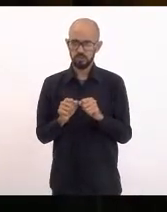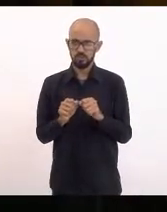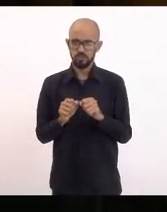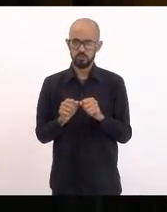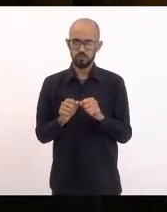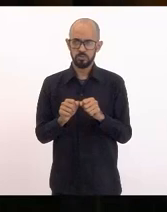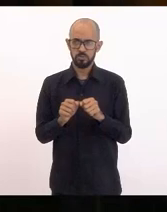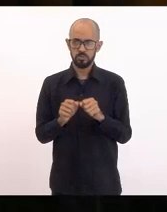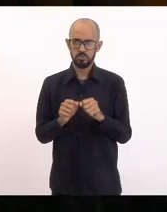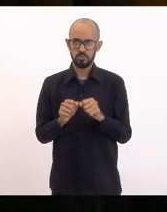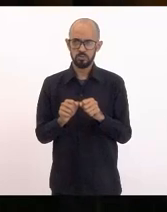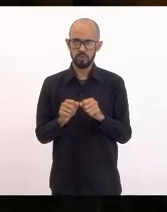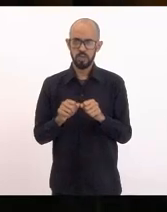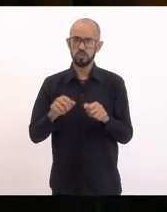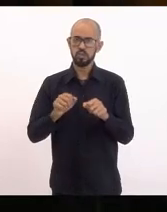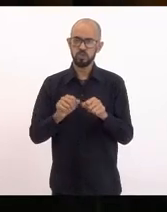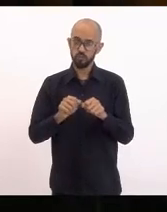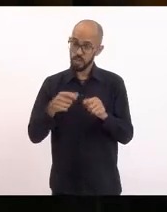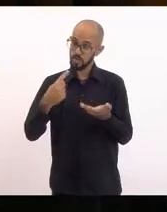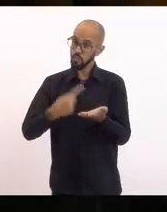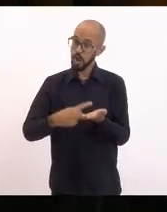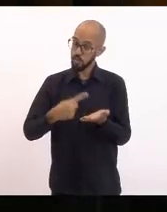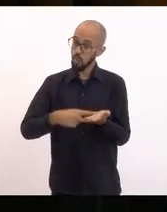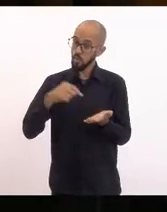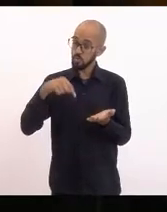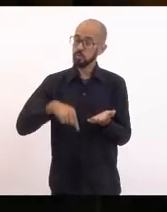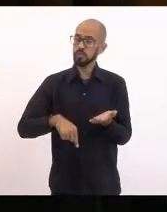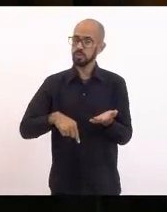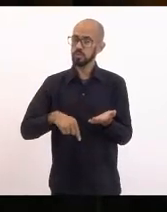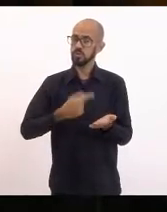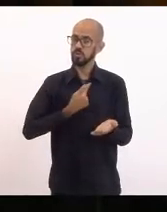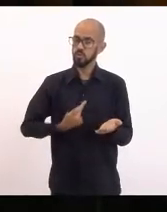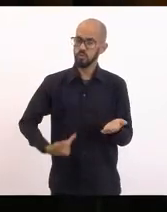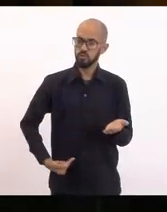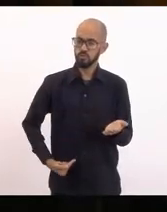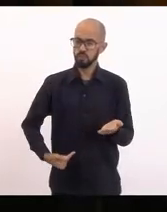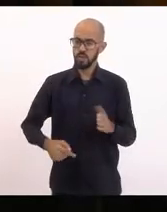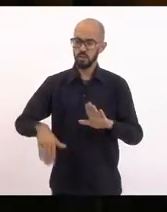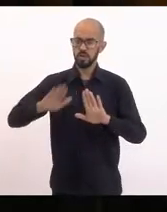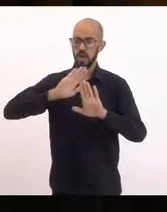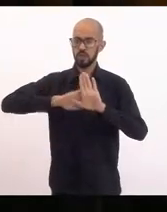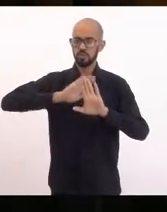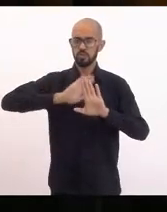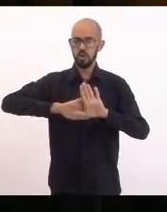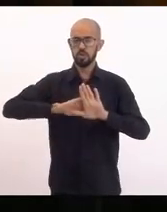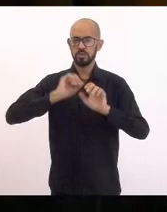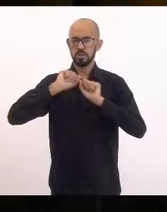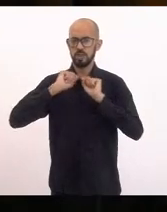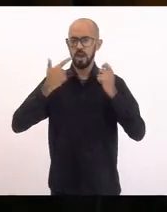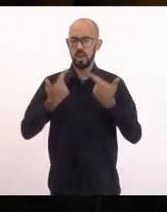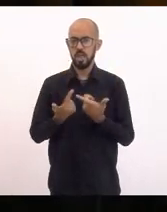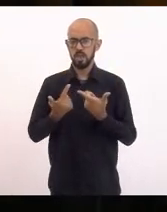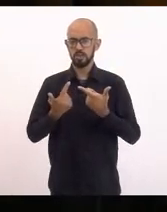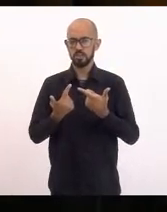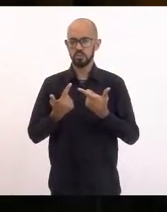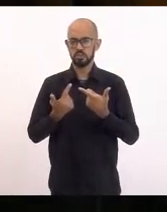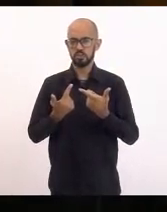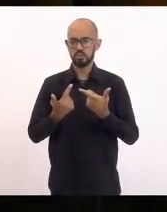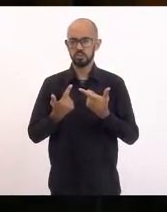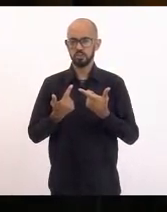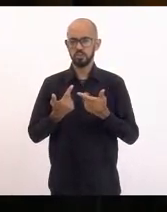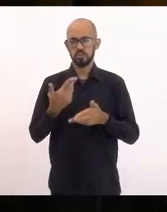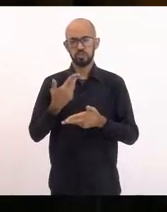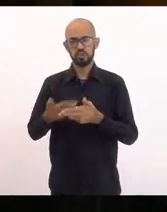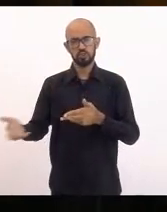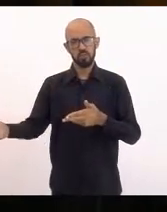usar. Tivemos acordo aqui nessa matéria. E o governo, nas costas da Assembleia Legislativa, pelas costas do Parlamento,